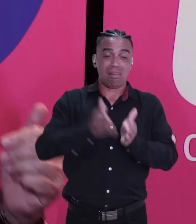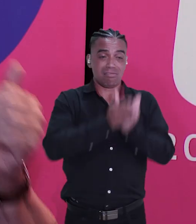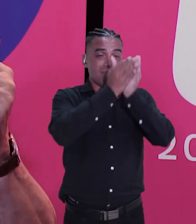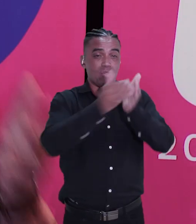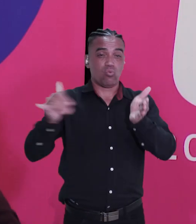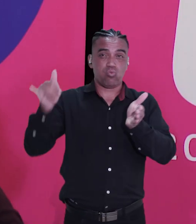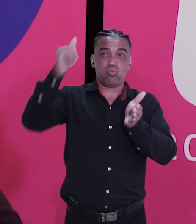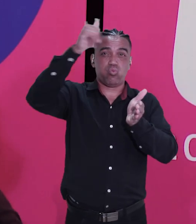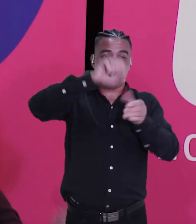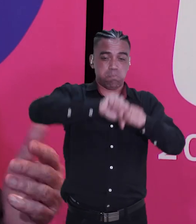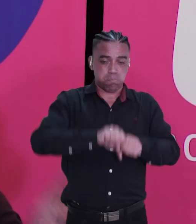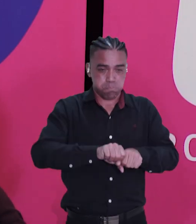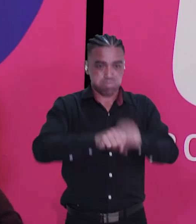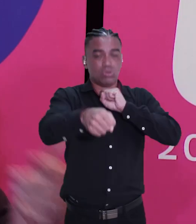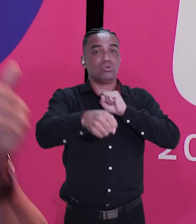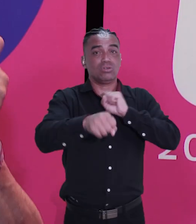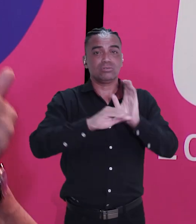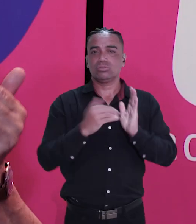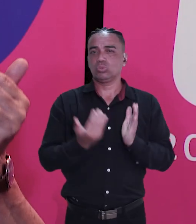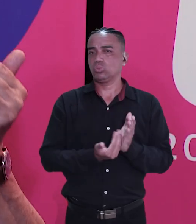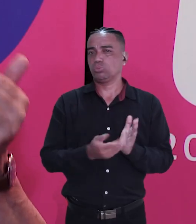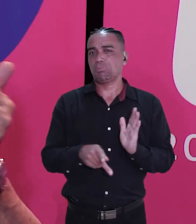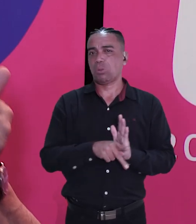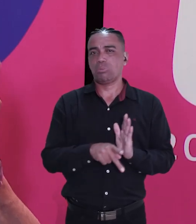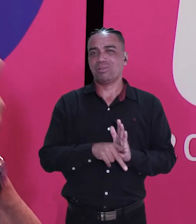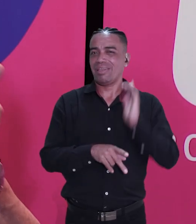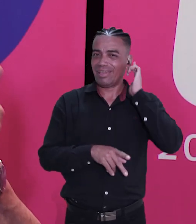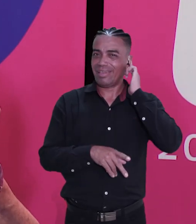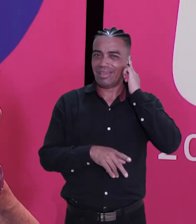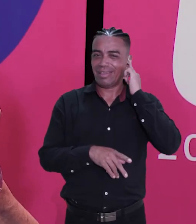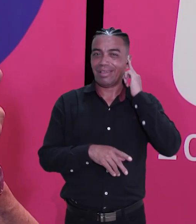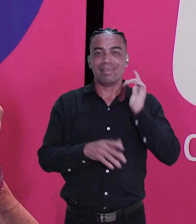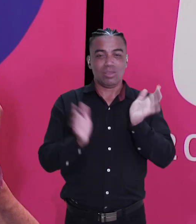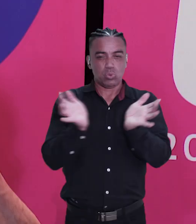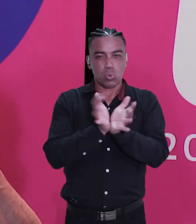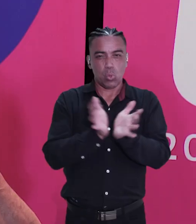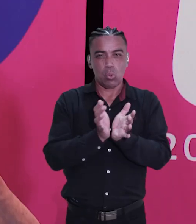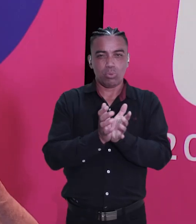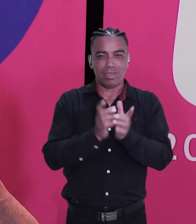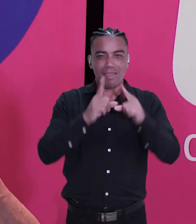bombardearam o navio brasileiro, que não sei o quê, tudo isso era a pregação dos quinta colunas, que eram os